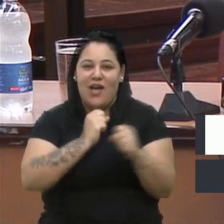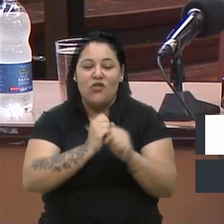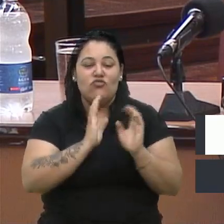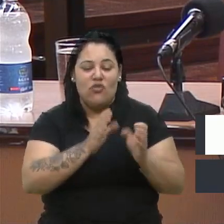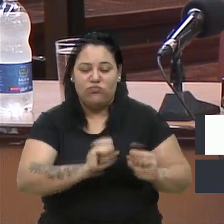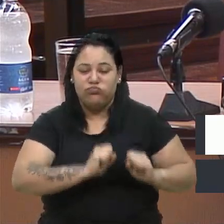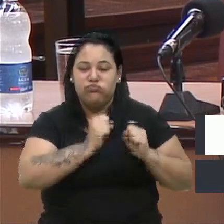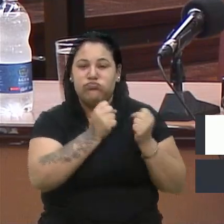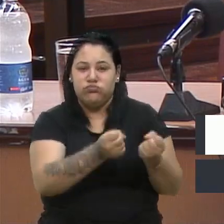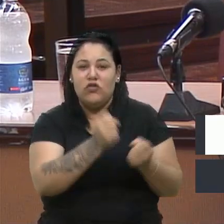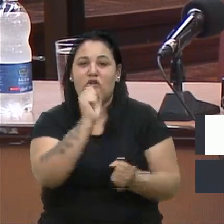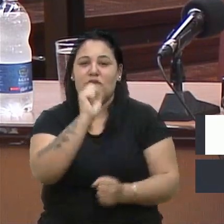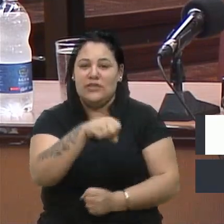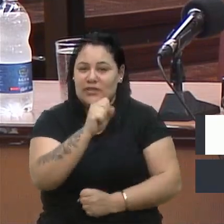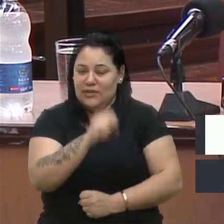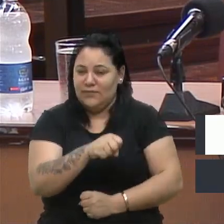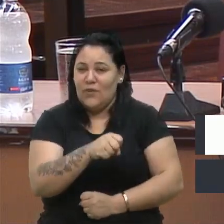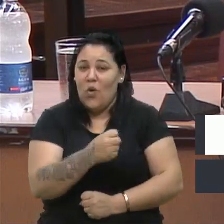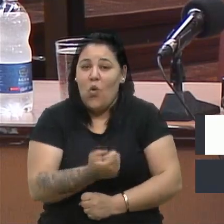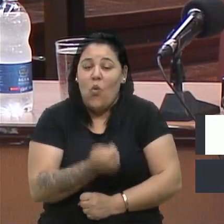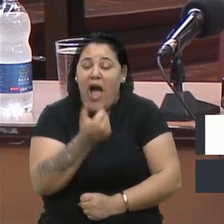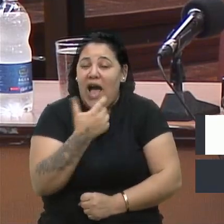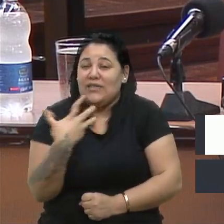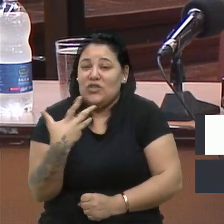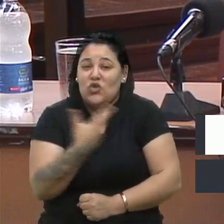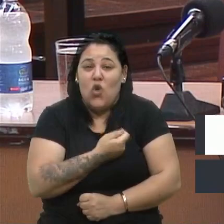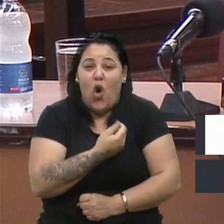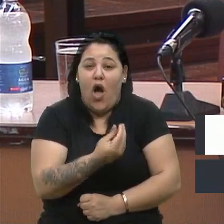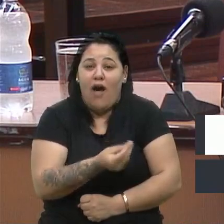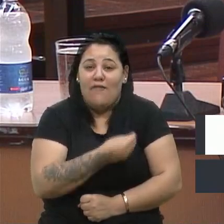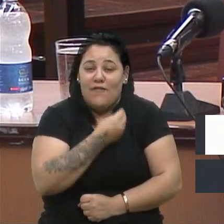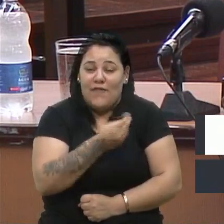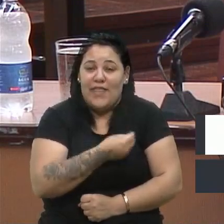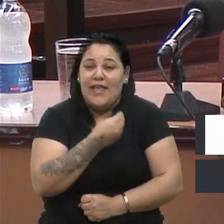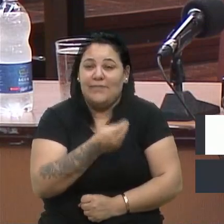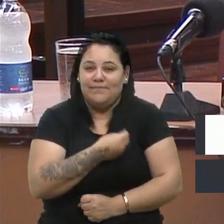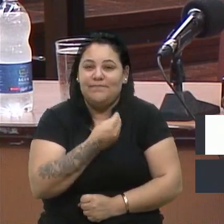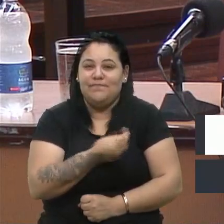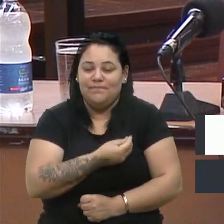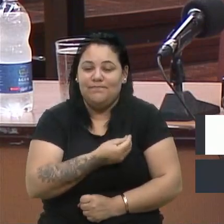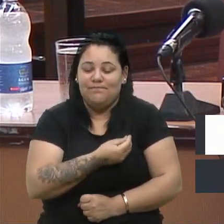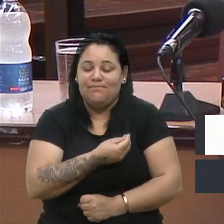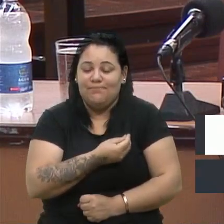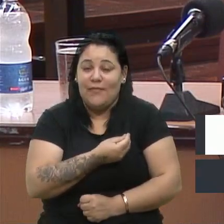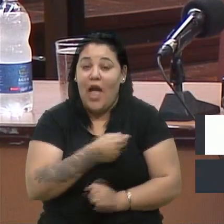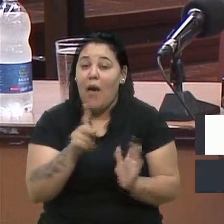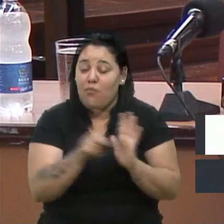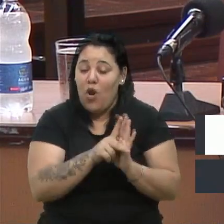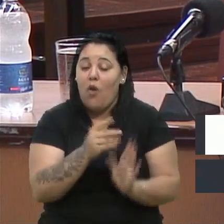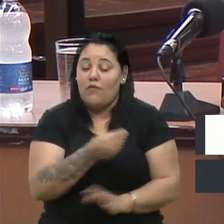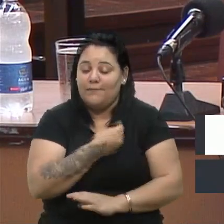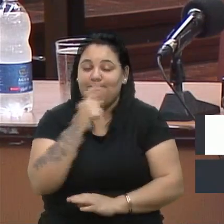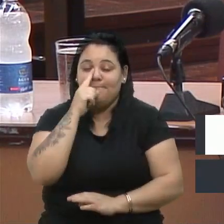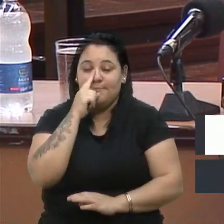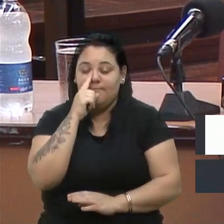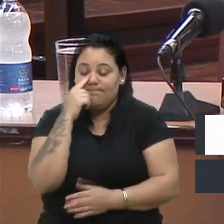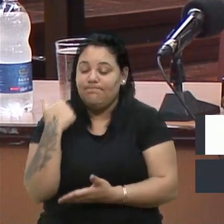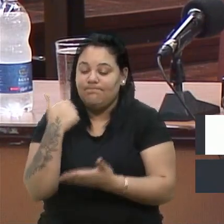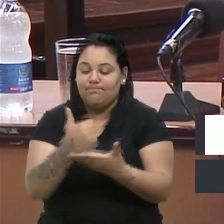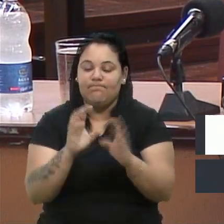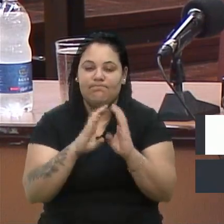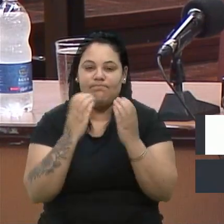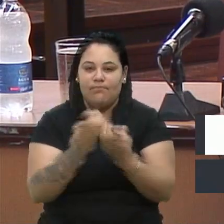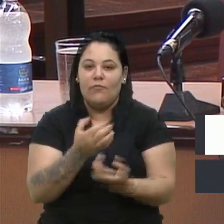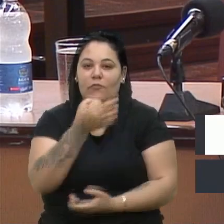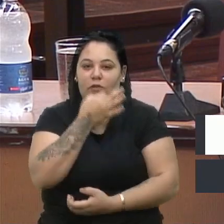dedicou uma parte da sua vida para botar a sua própria vida em risco em prol da comunidade caxiense